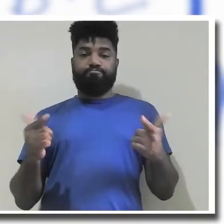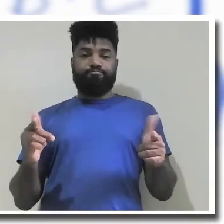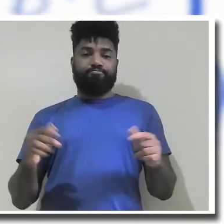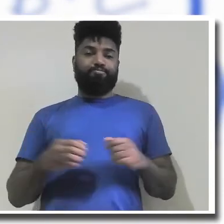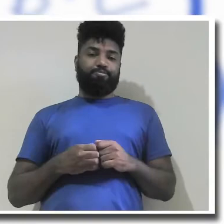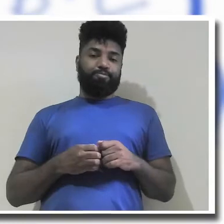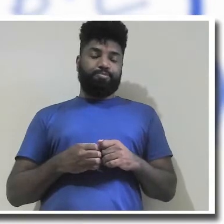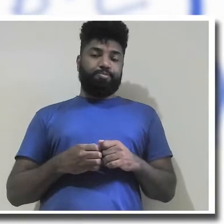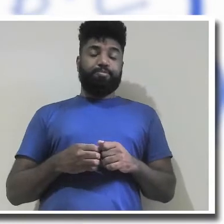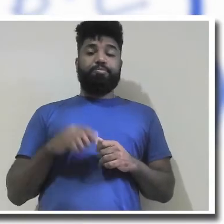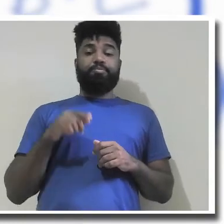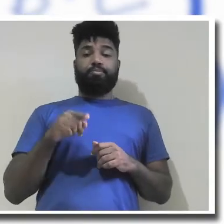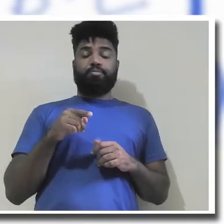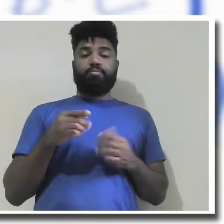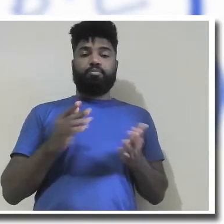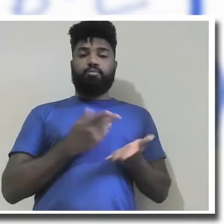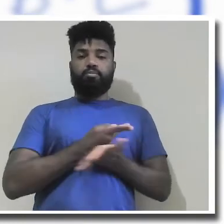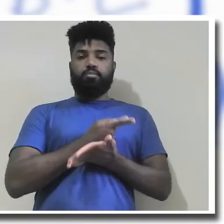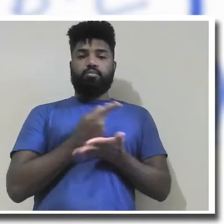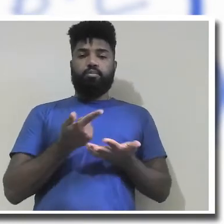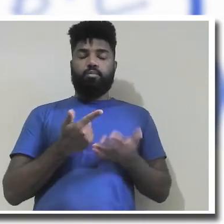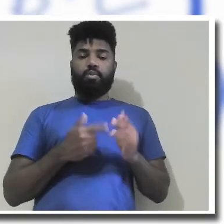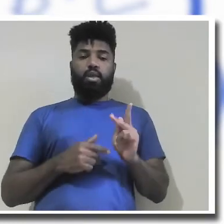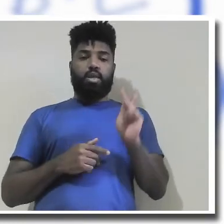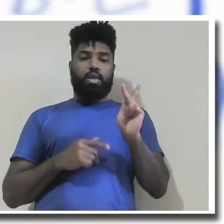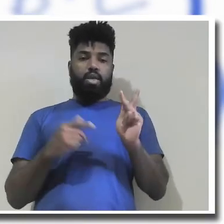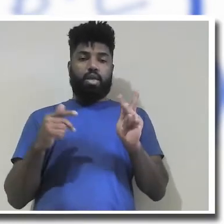caso, em que K é igual a 0,